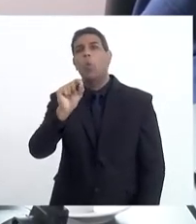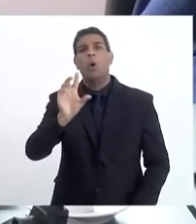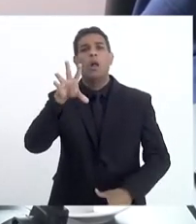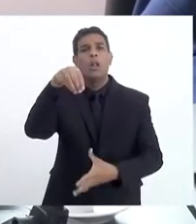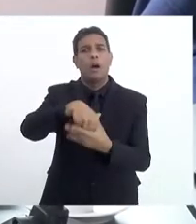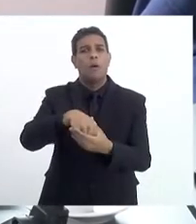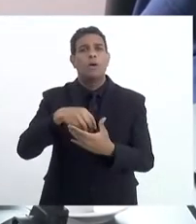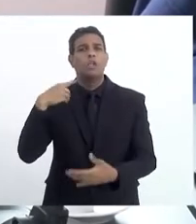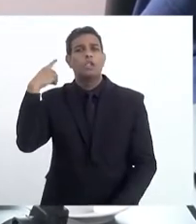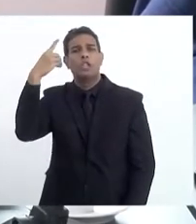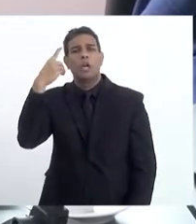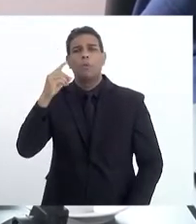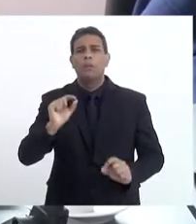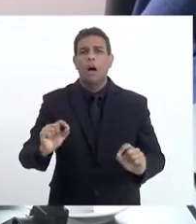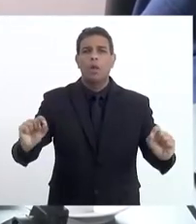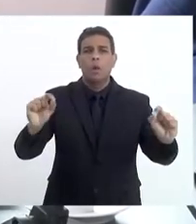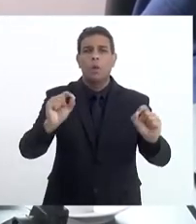Zeidan.